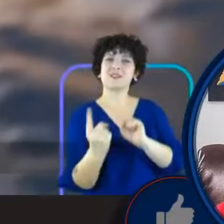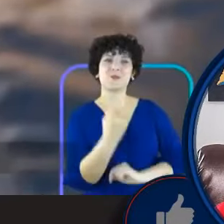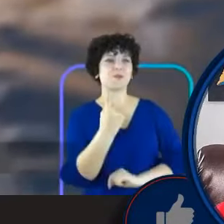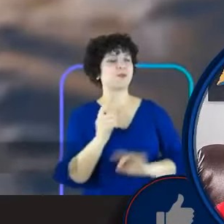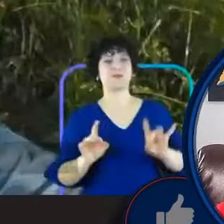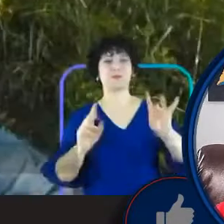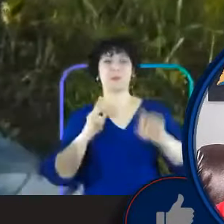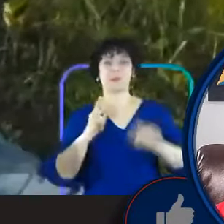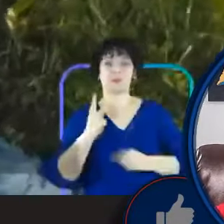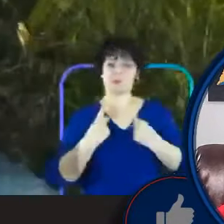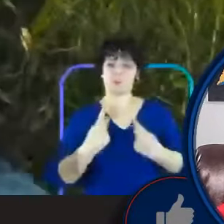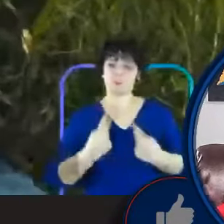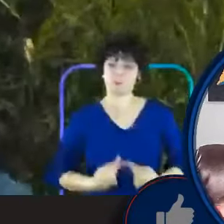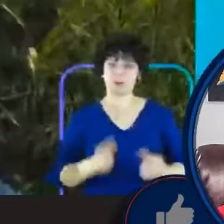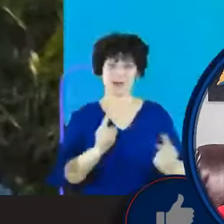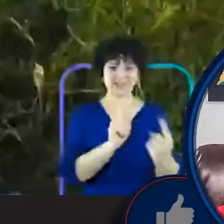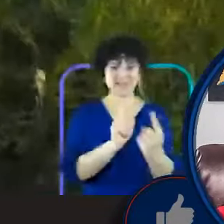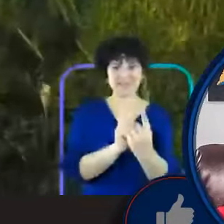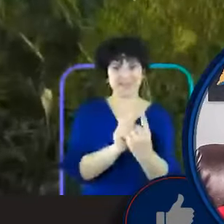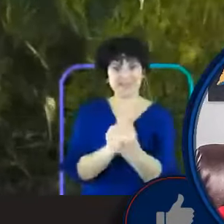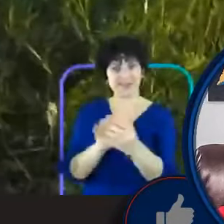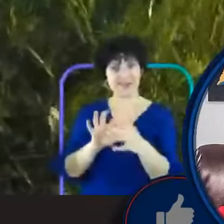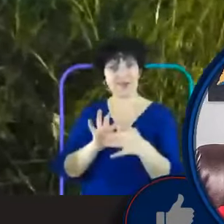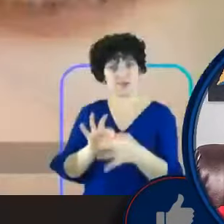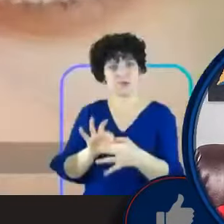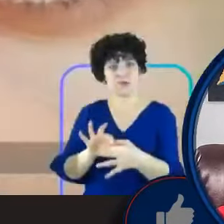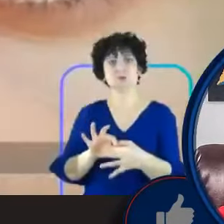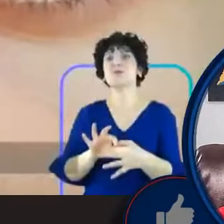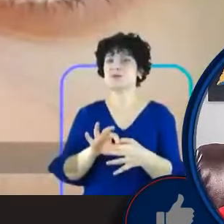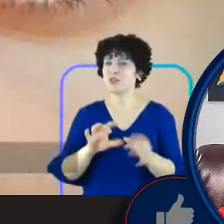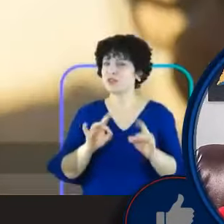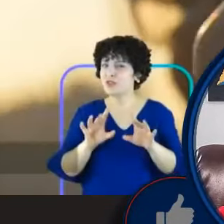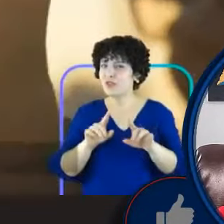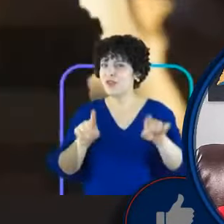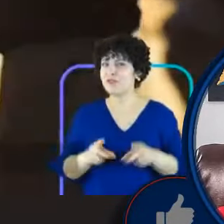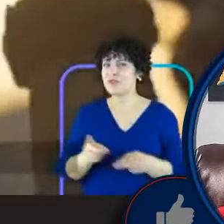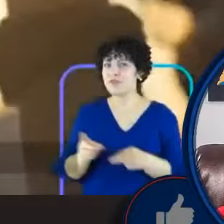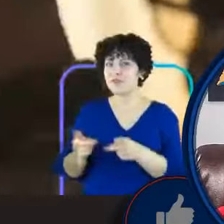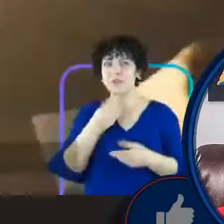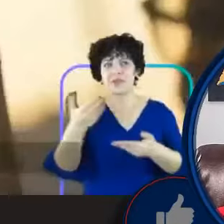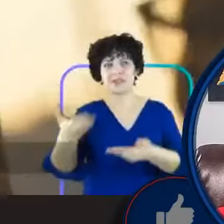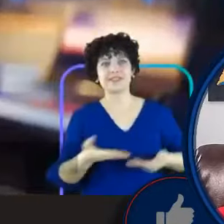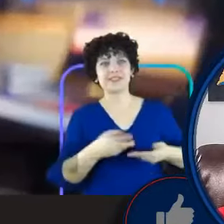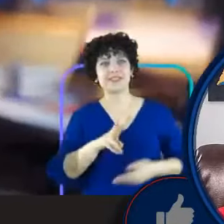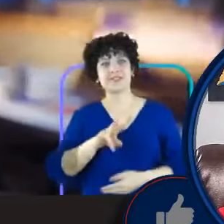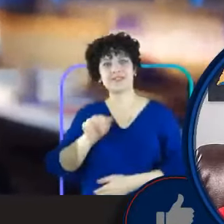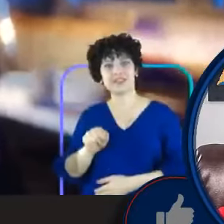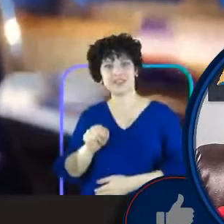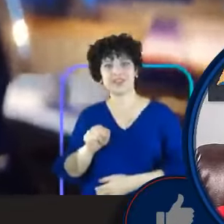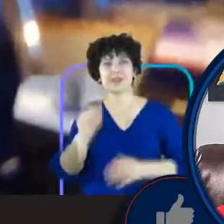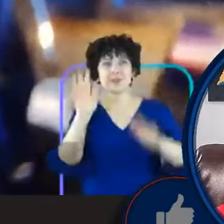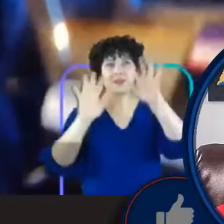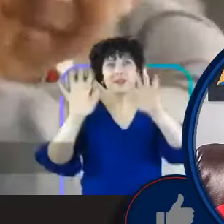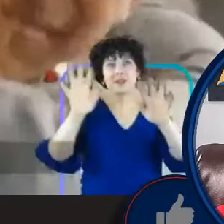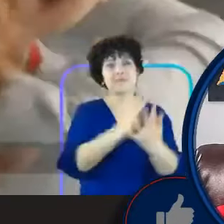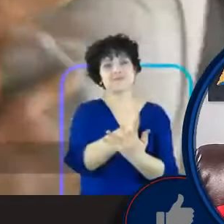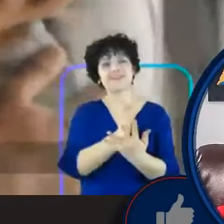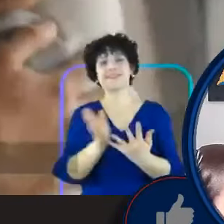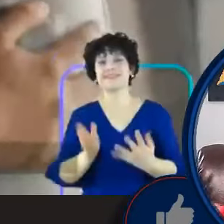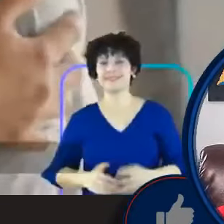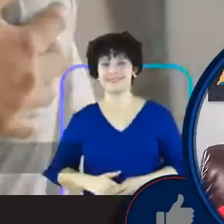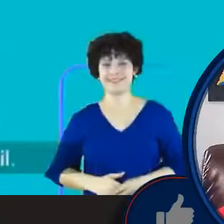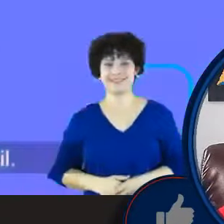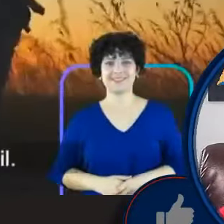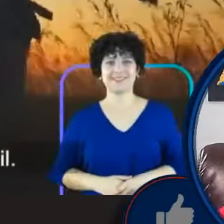retomada econômica do Brasil, investidor entrando aí na nossa bolsa novamente, pode ser que chegue sim. Mas